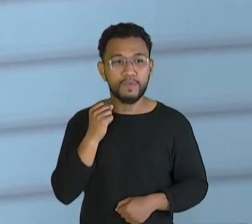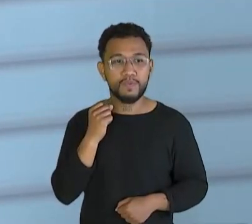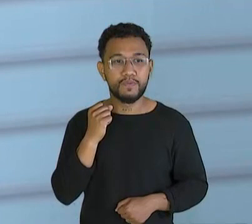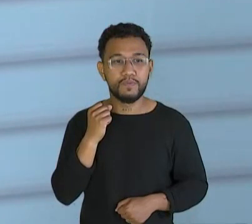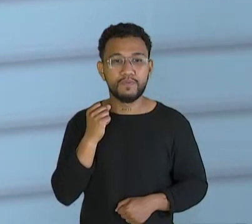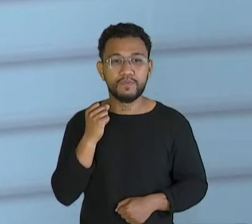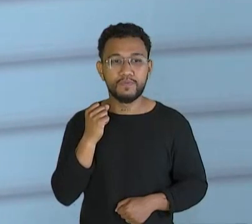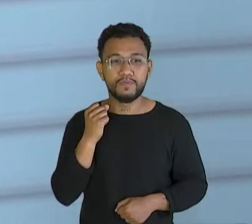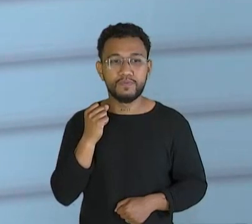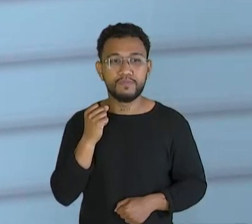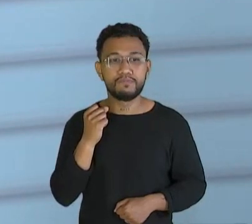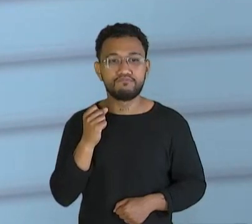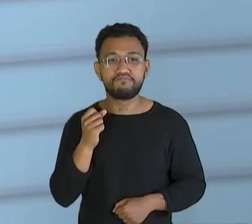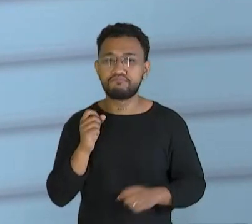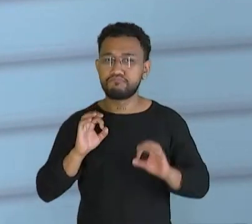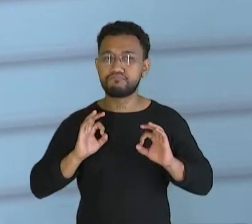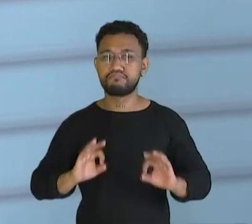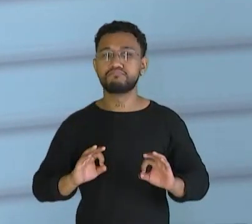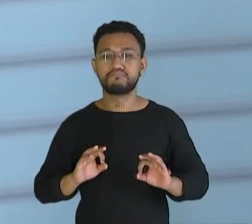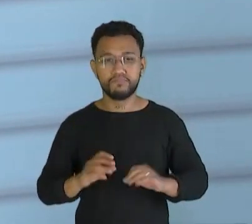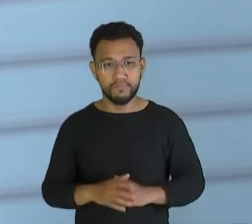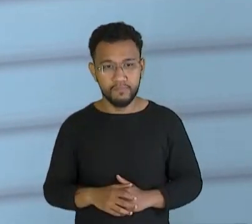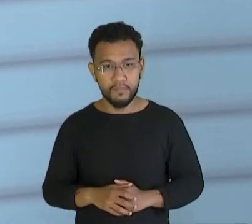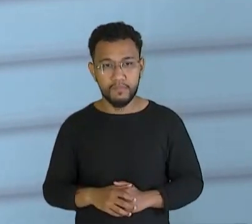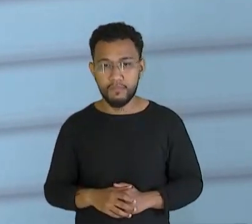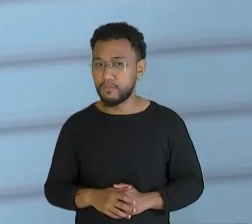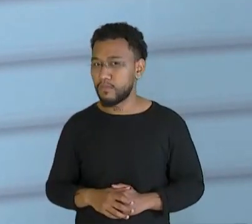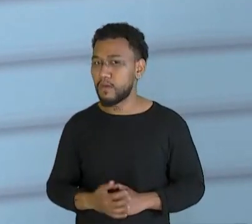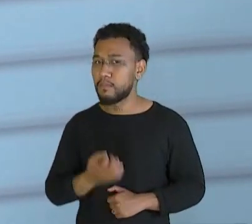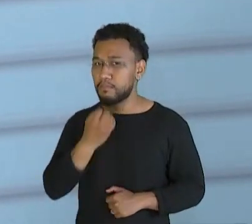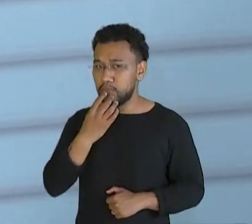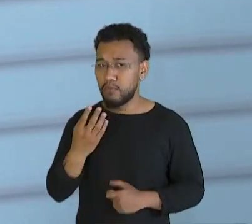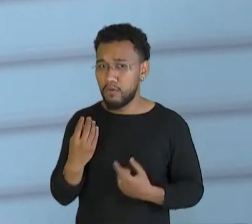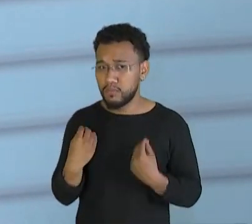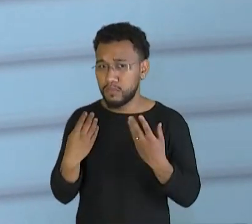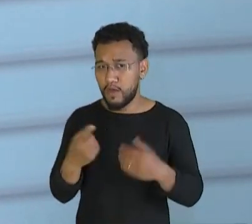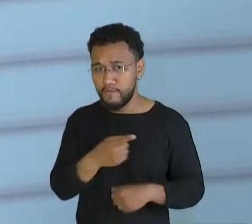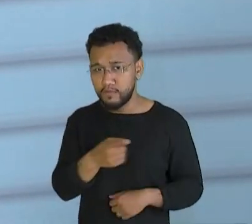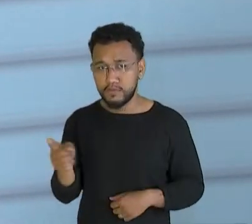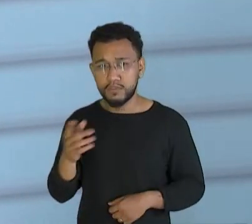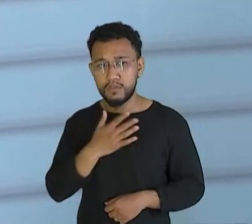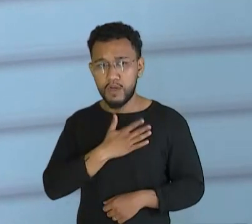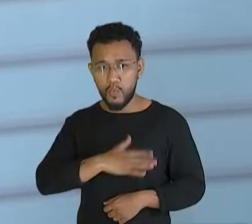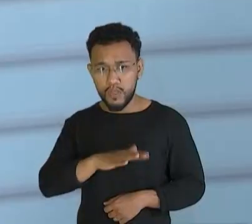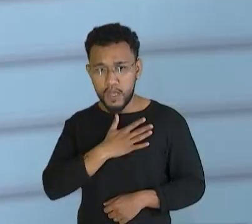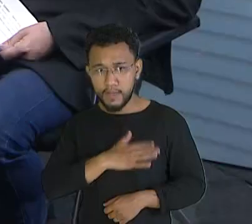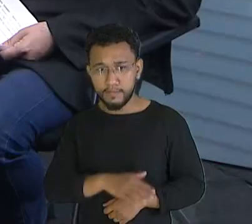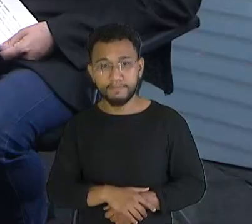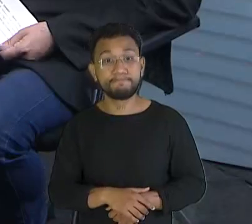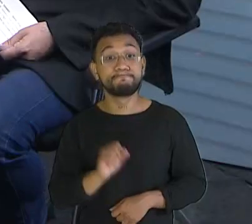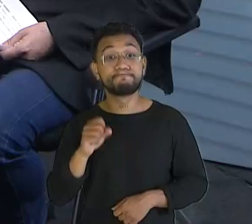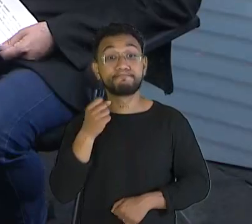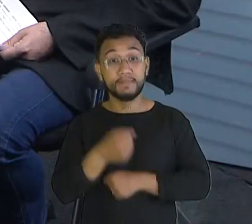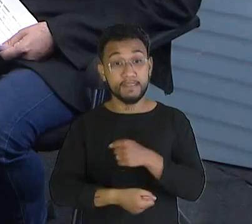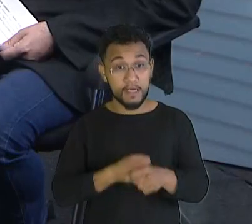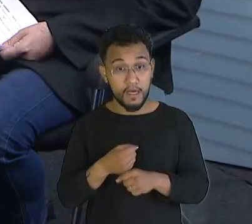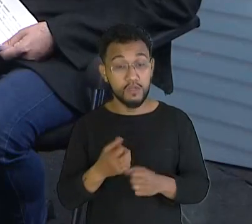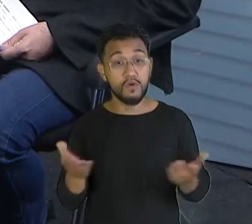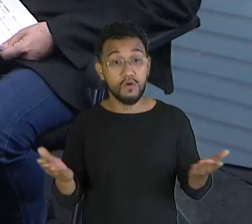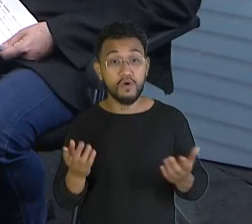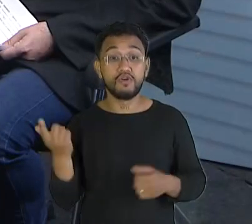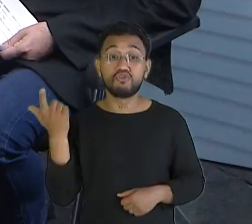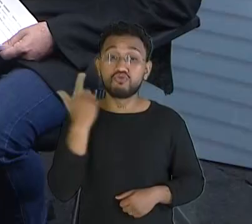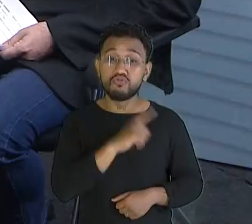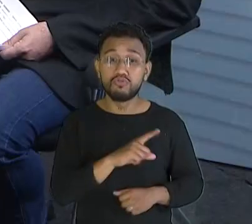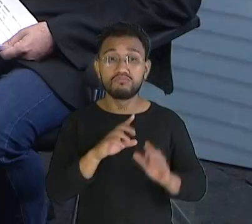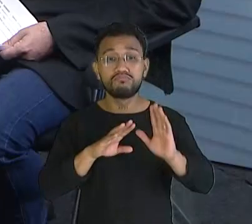de forma regular. Regular. Isso é bom, porque dá uma tranquilidade, né? Com certeza. E esse ano a gente conseguiu uma verba